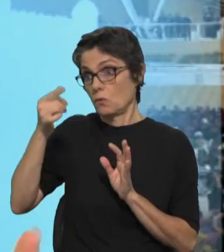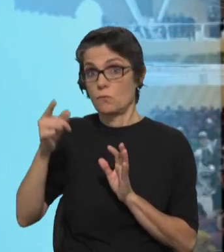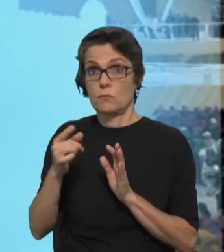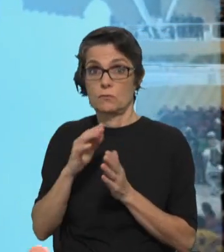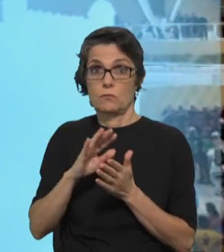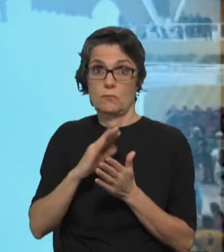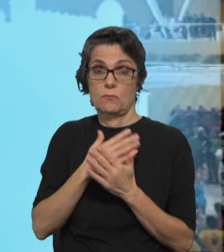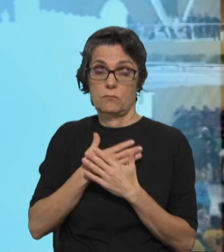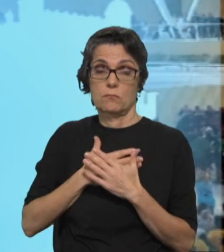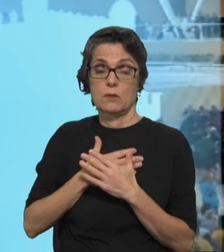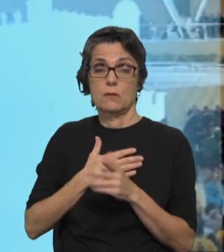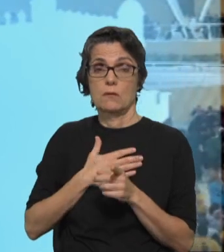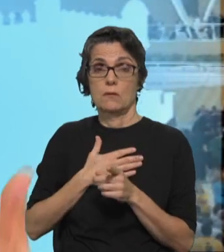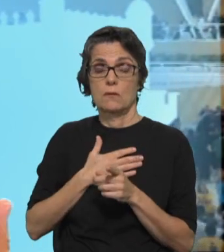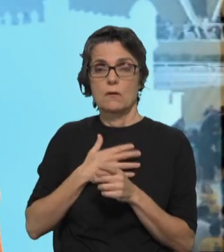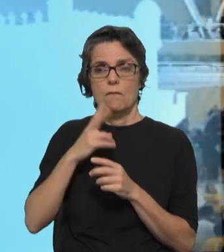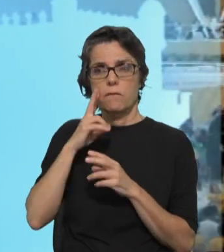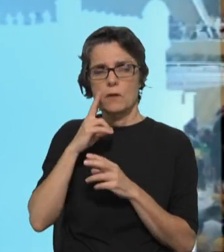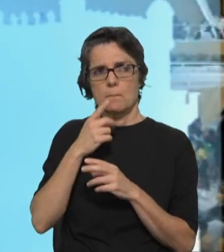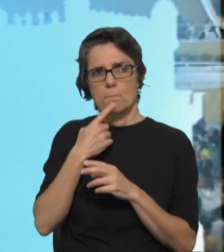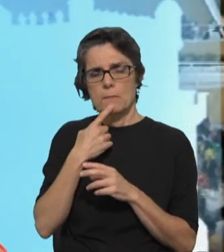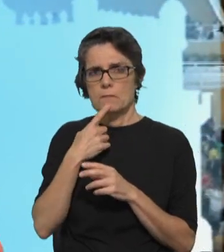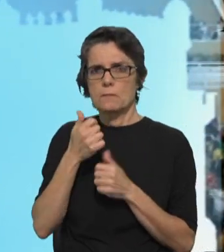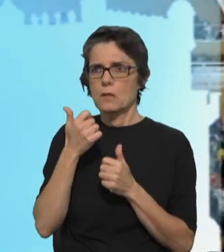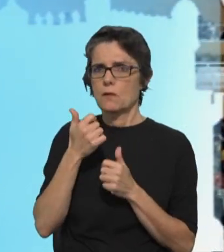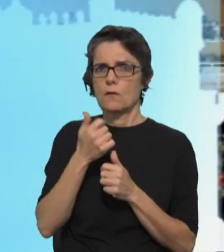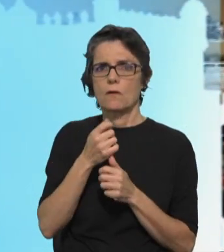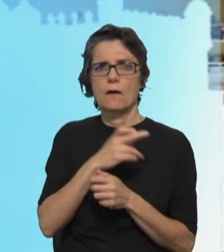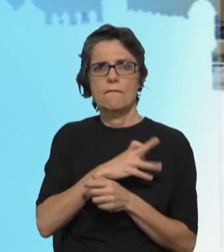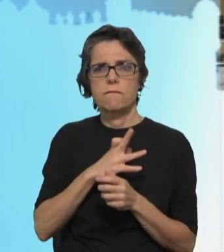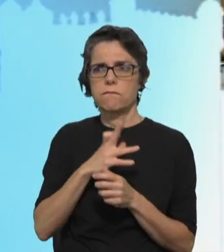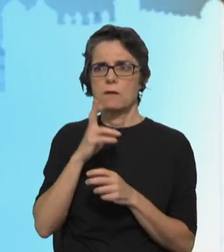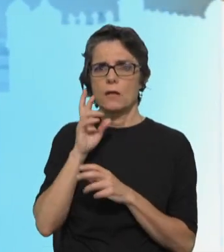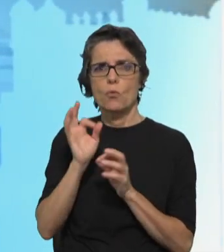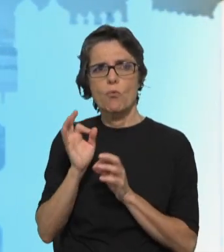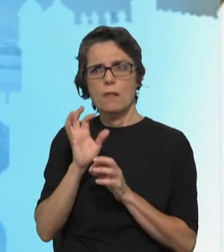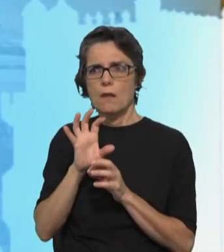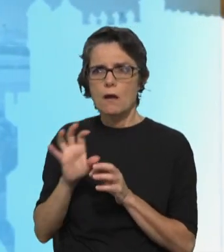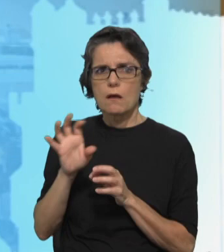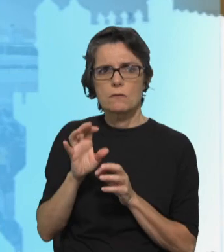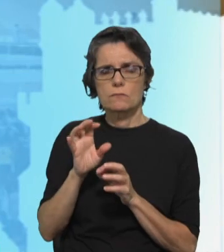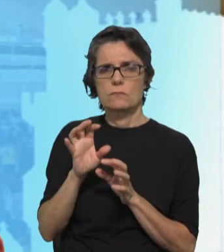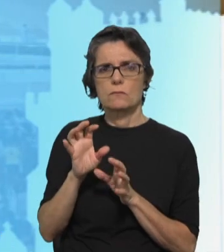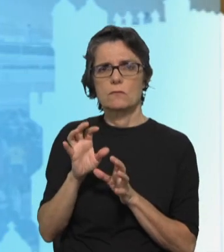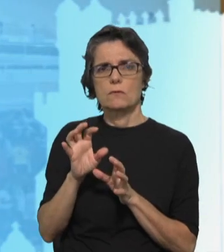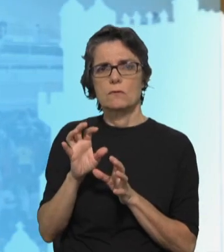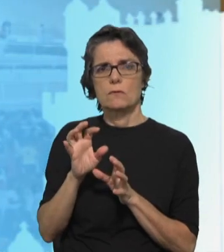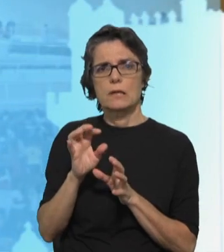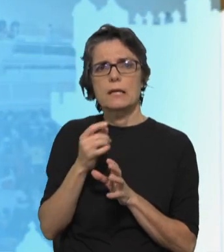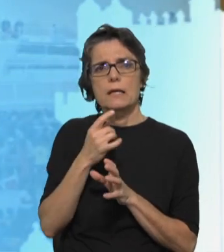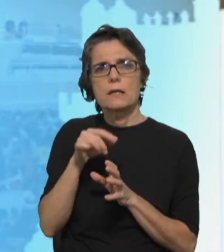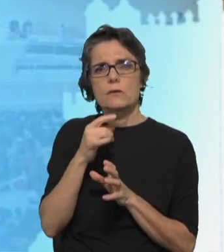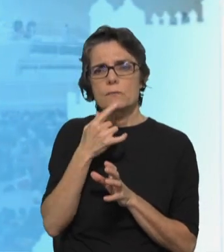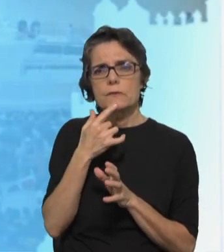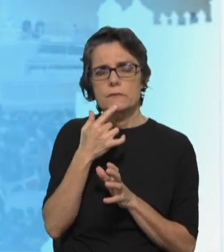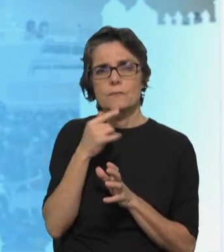uma descoberta de fé, de atenção ao país e de perceber que o grande